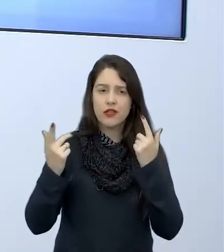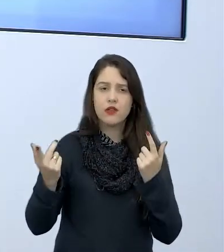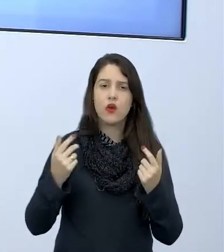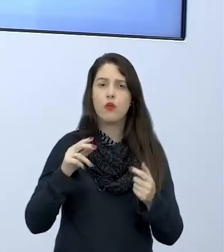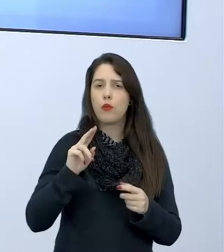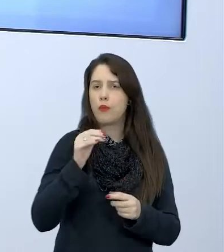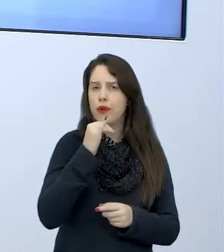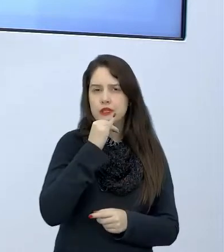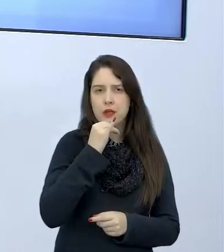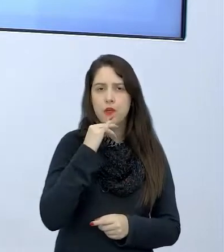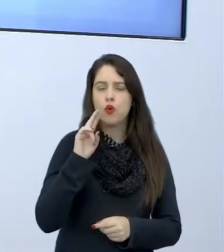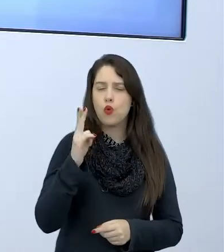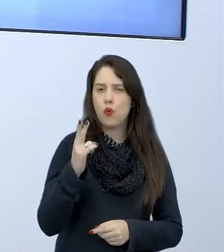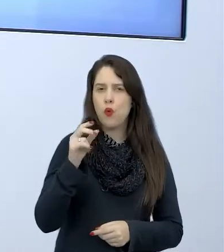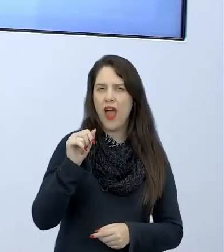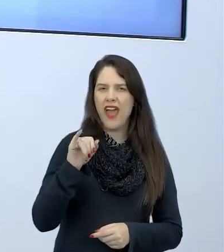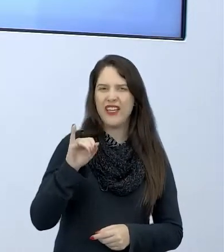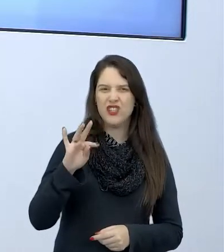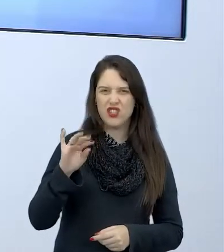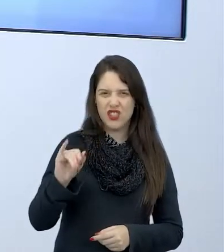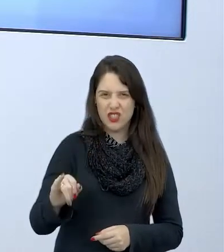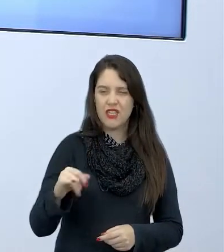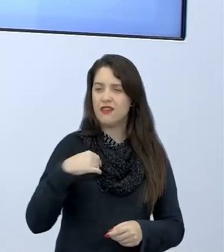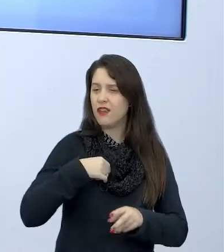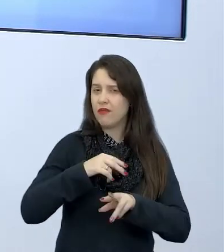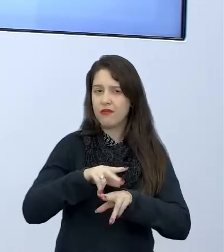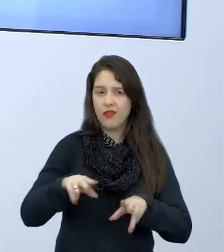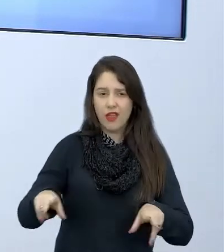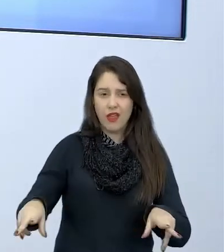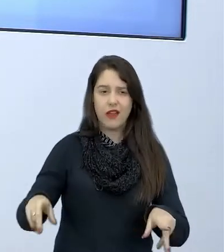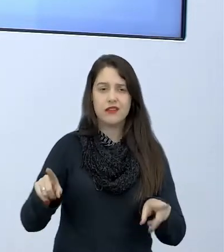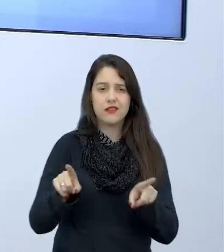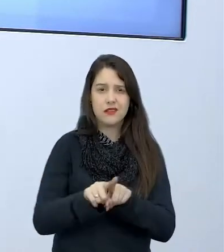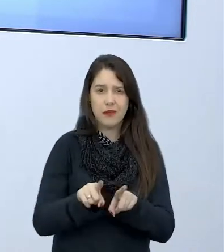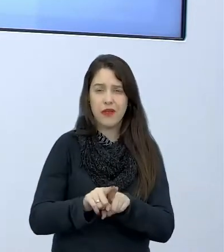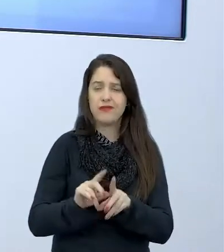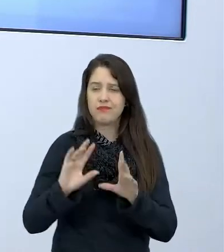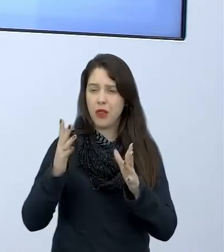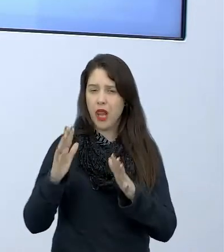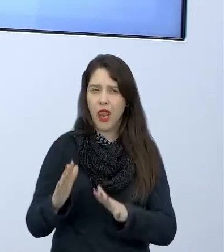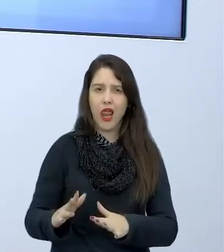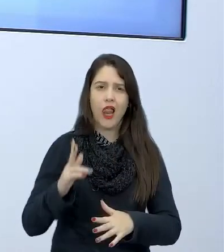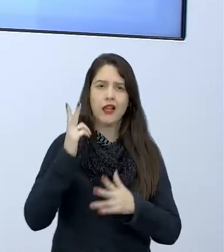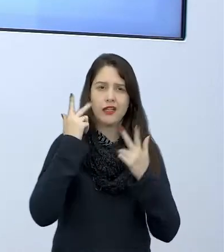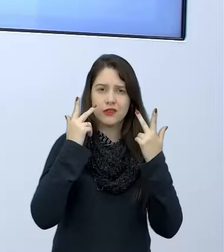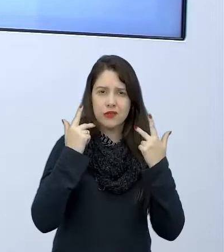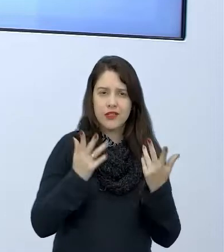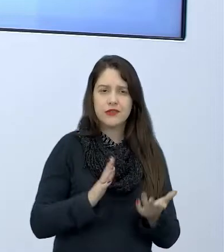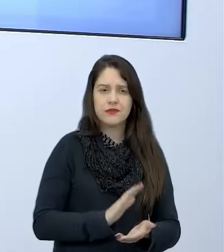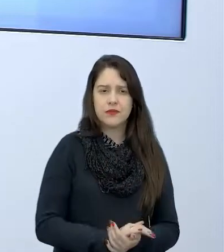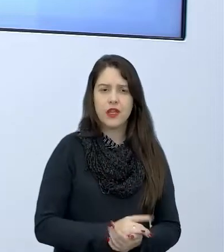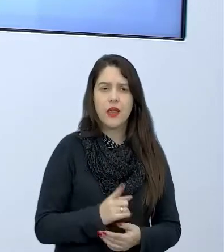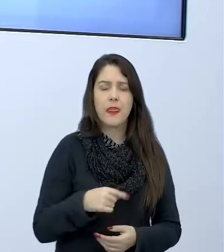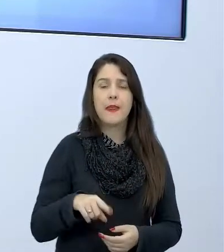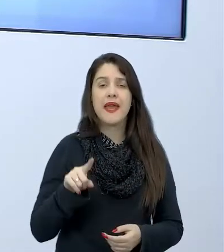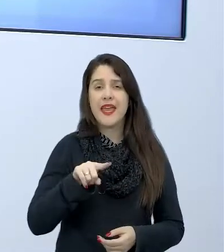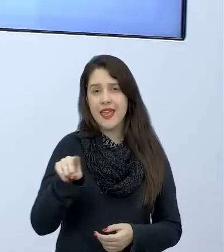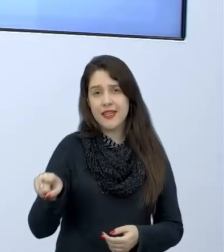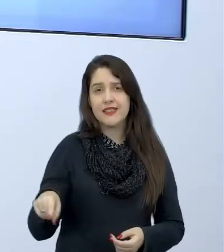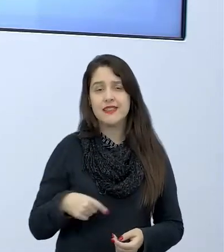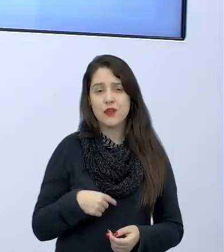né? Que existem várias questões, mas uma delas é os desastres naturais. E por causa disso, eles